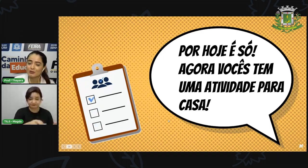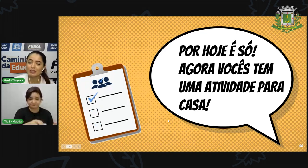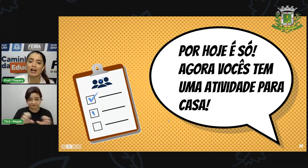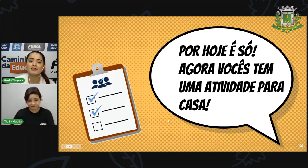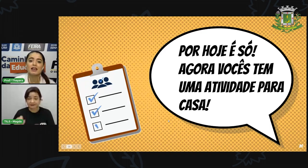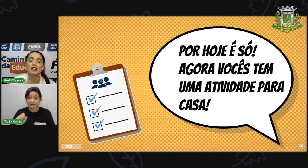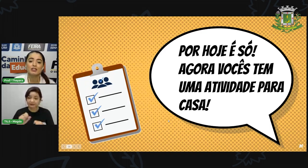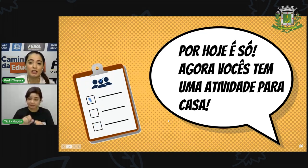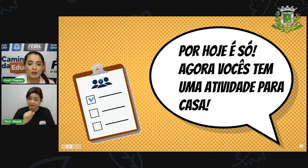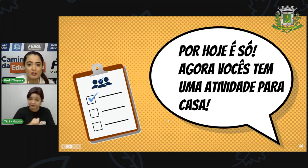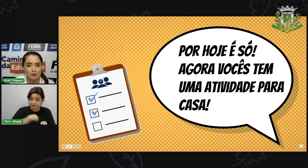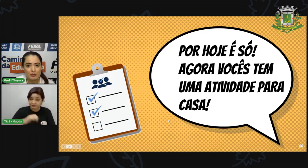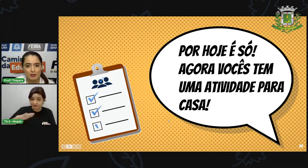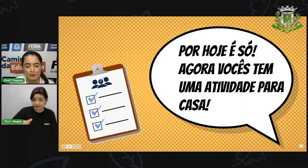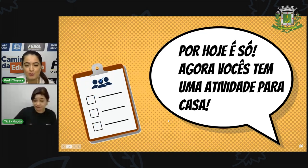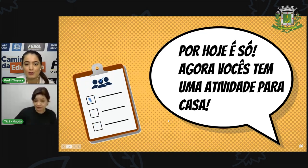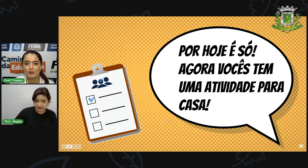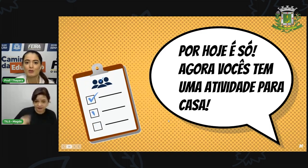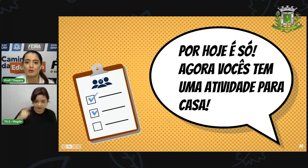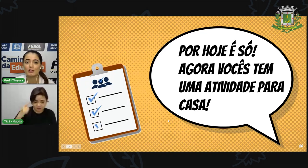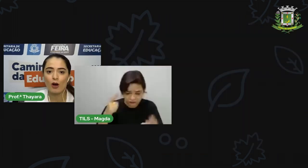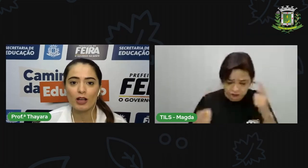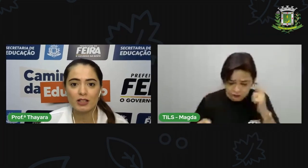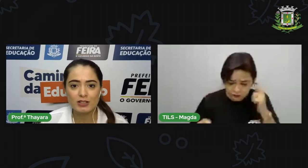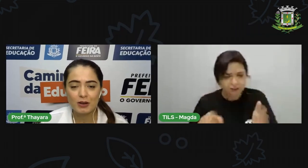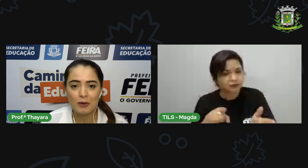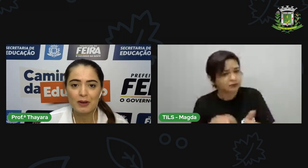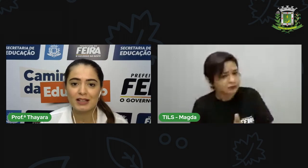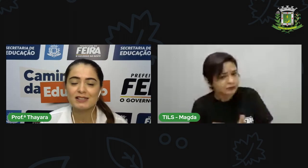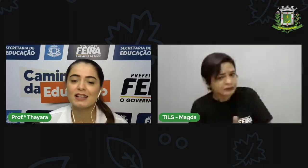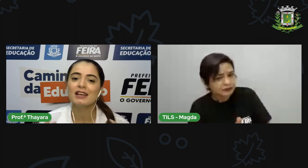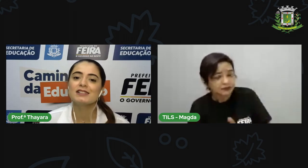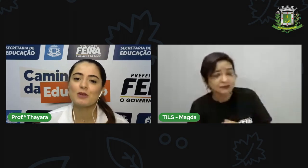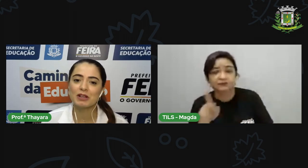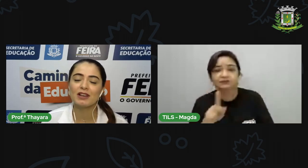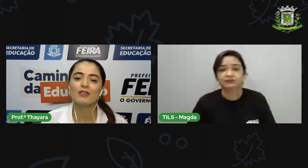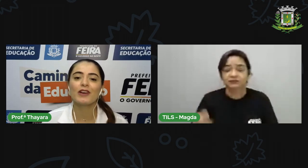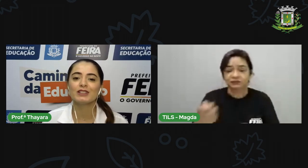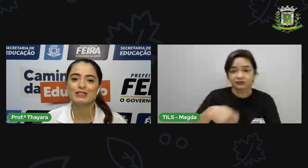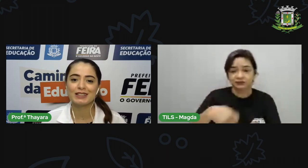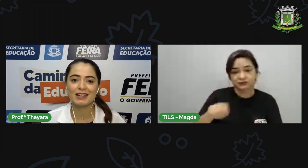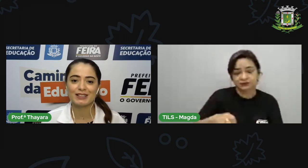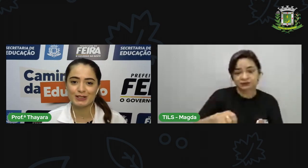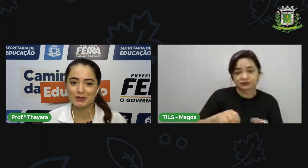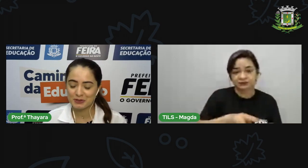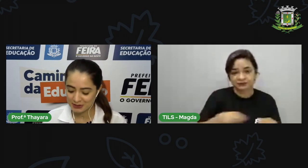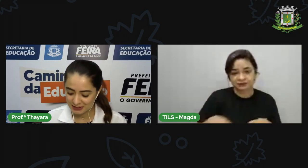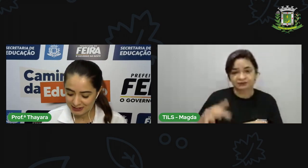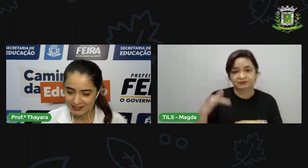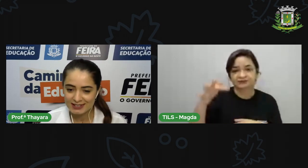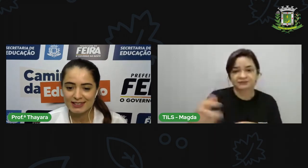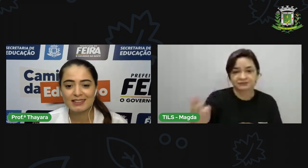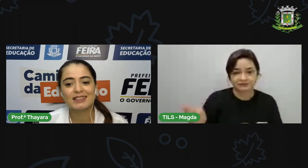essas atividades, tiram as dúvidas com os professores, corrigem com eles e semana que vem a gente está aqui de